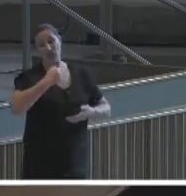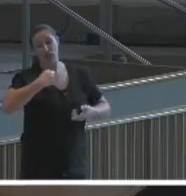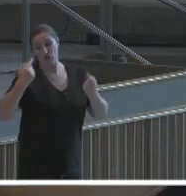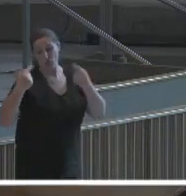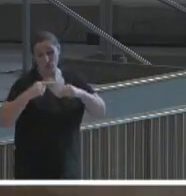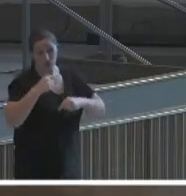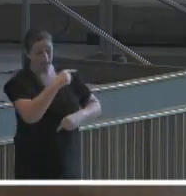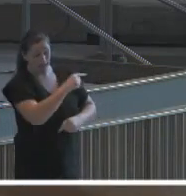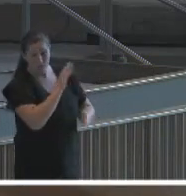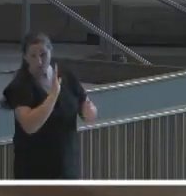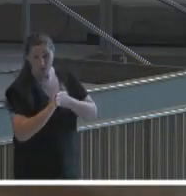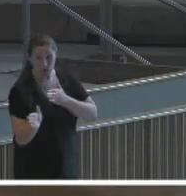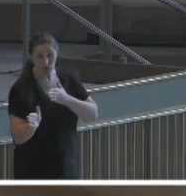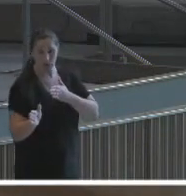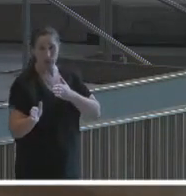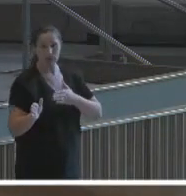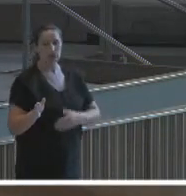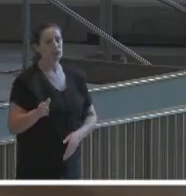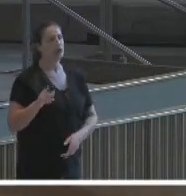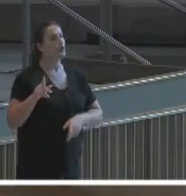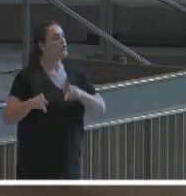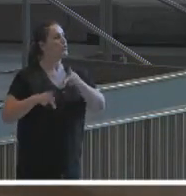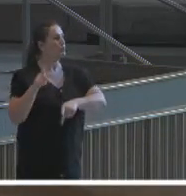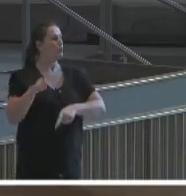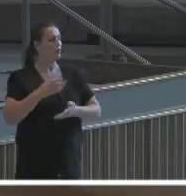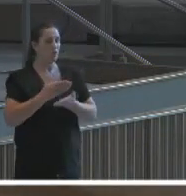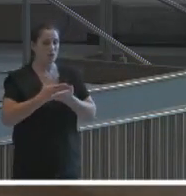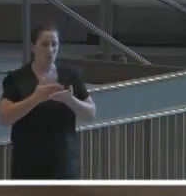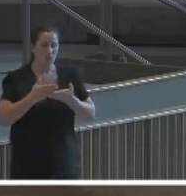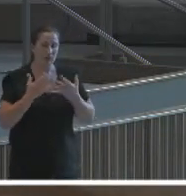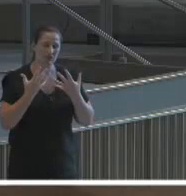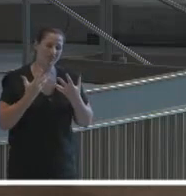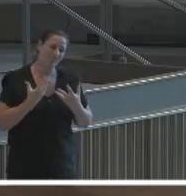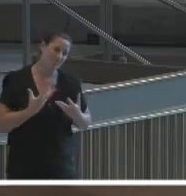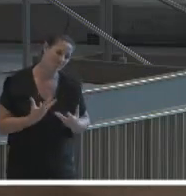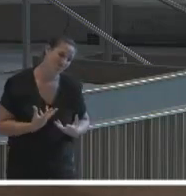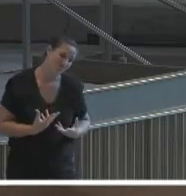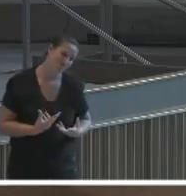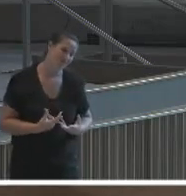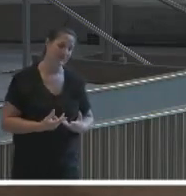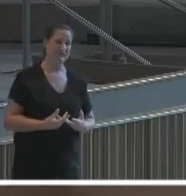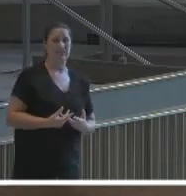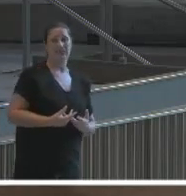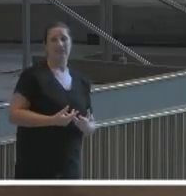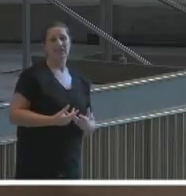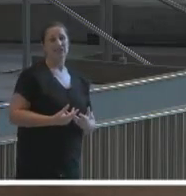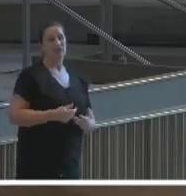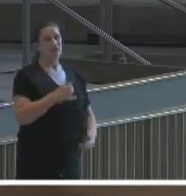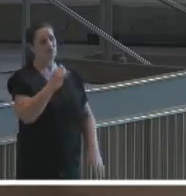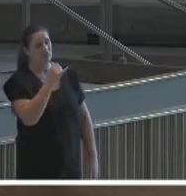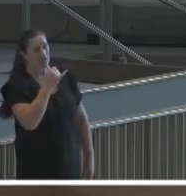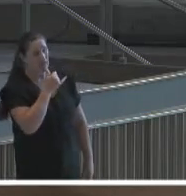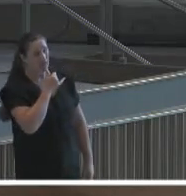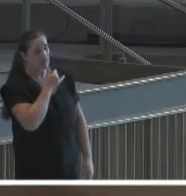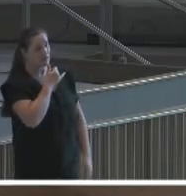povo começa a ficar tremendamente desanimado, e aí começa um movimento de oração dos líderes,